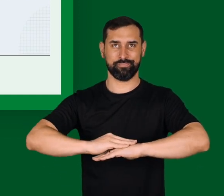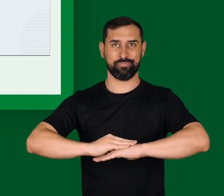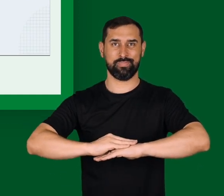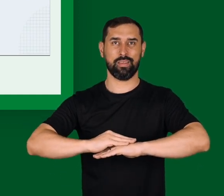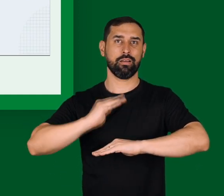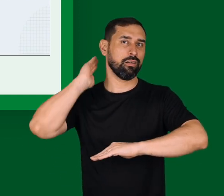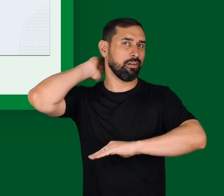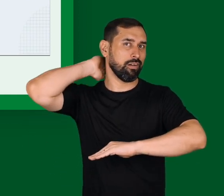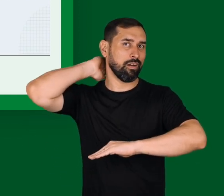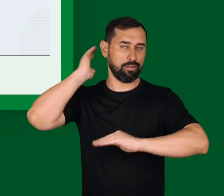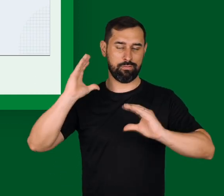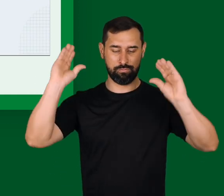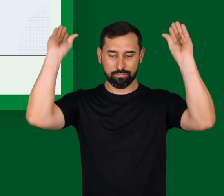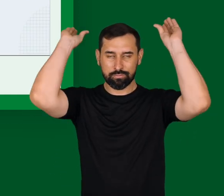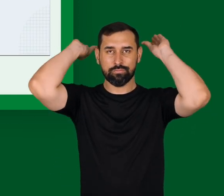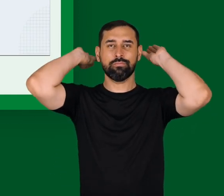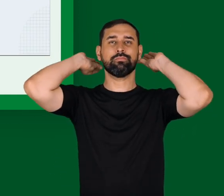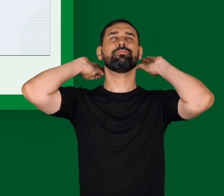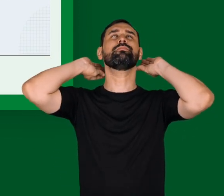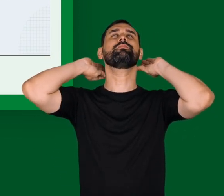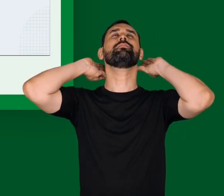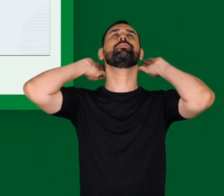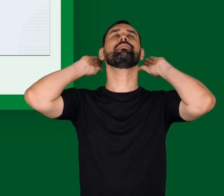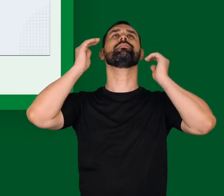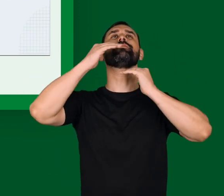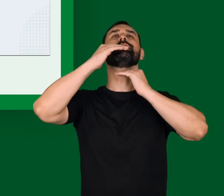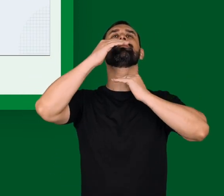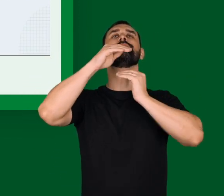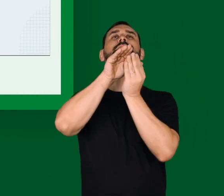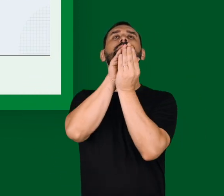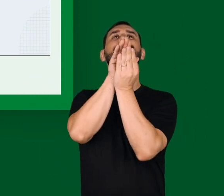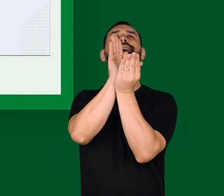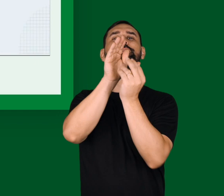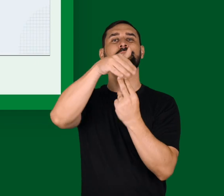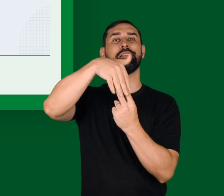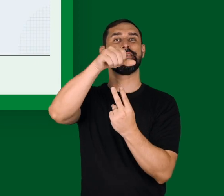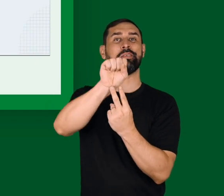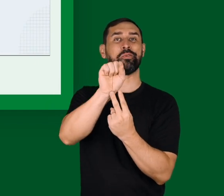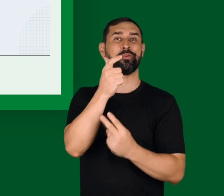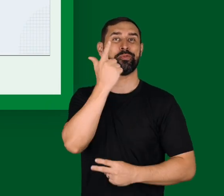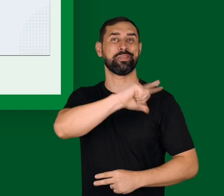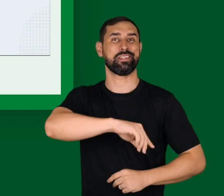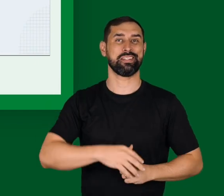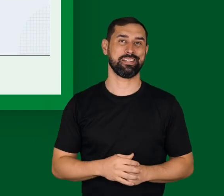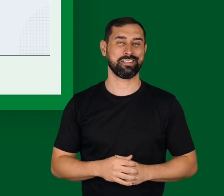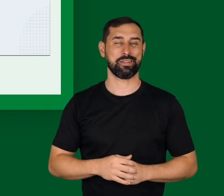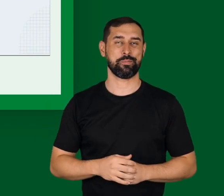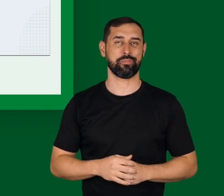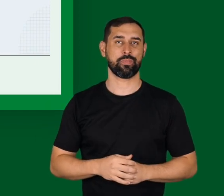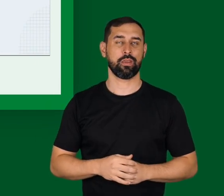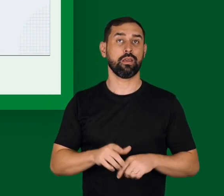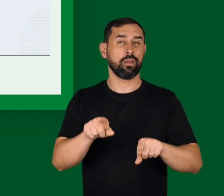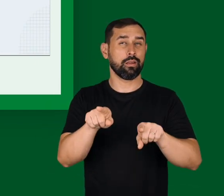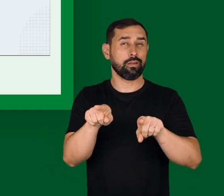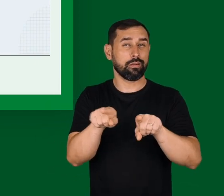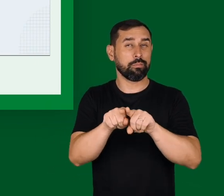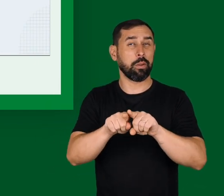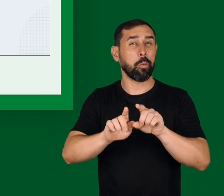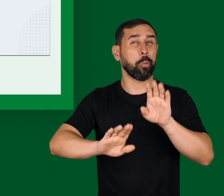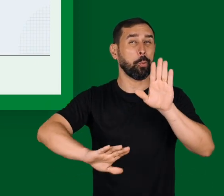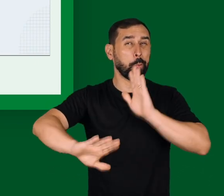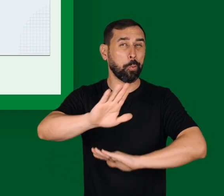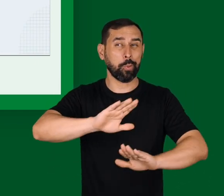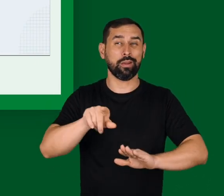Daqui a pouquinho eu vou mostrar uma foto que vai ficar mais fácil. A língua na criança, e aí lembrar das crianças portadoras de síndromes,